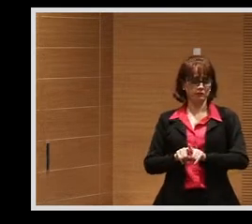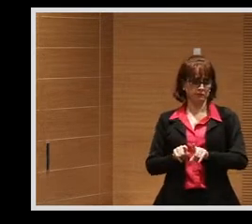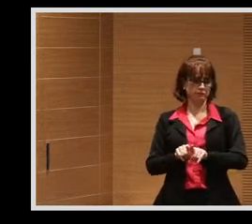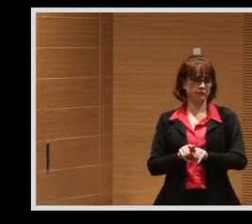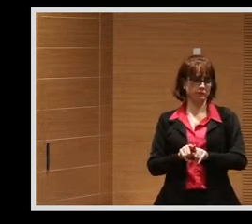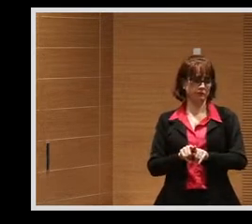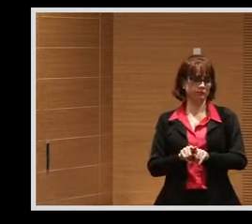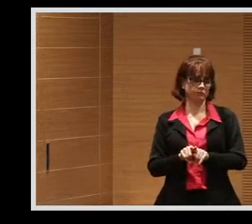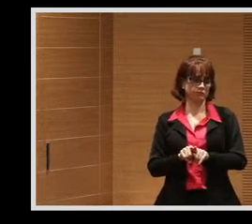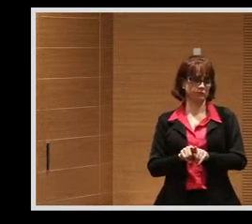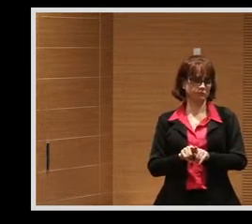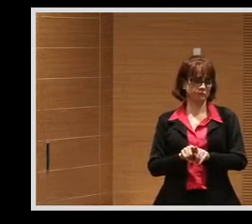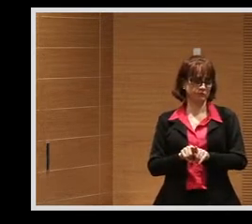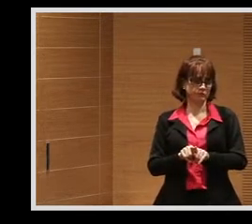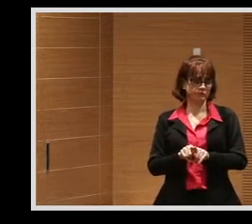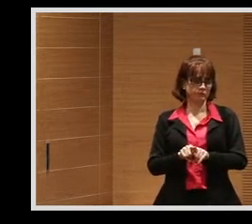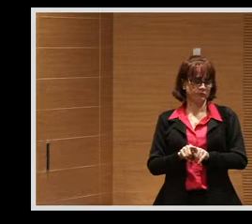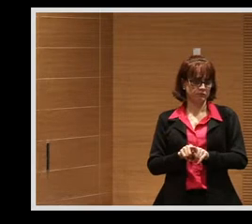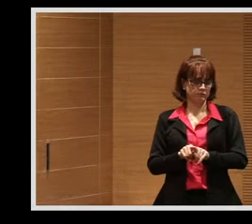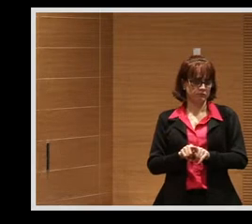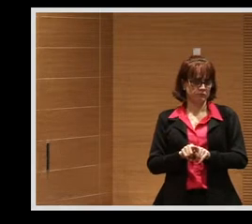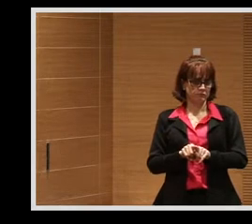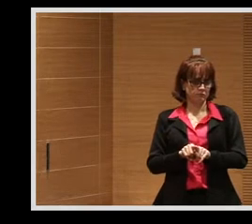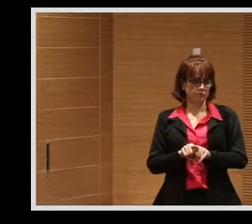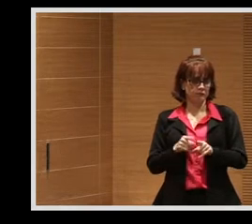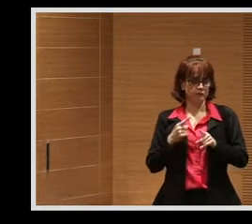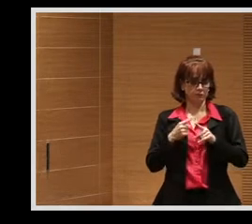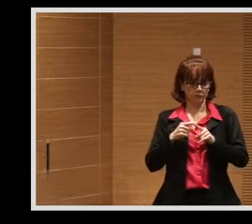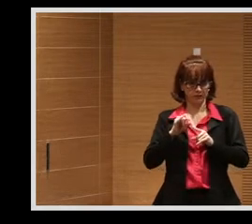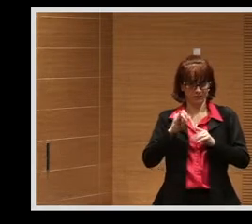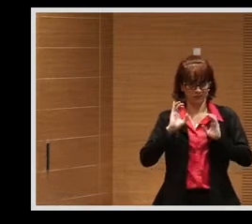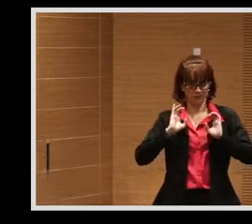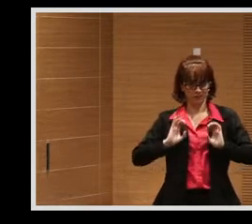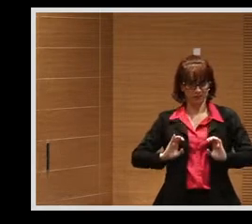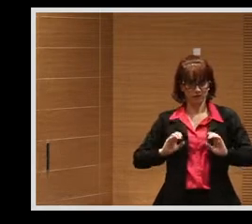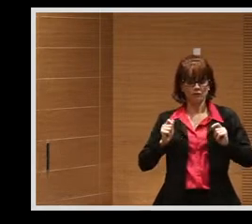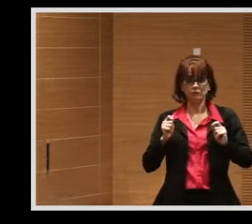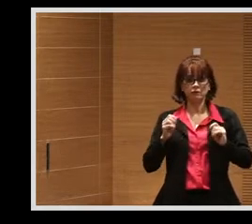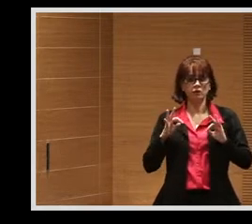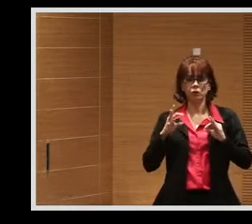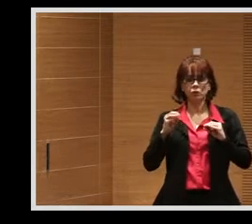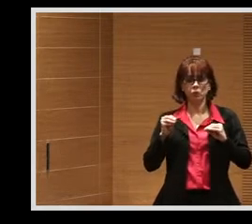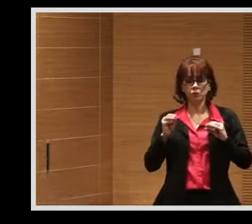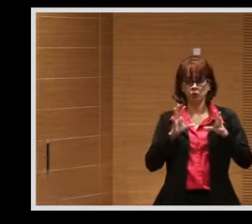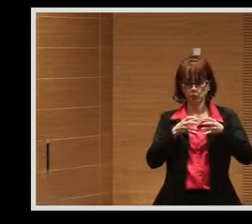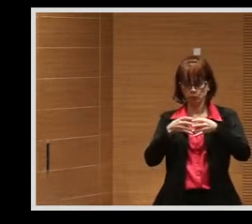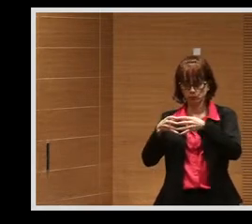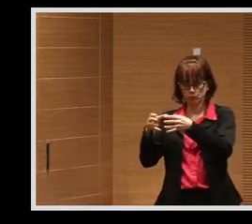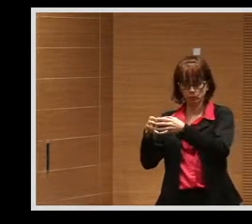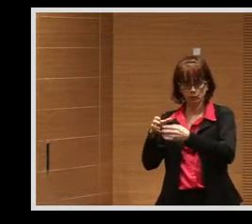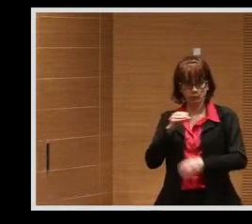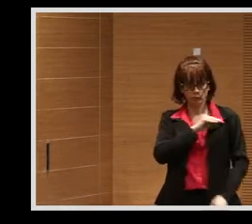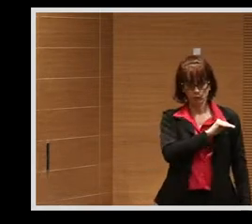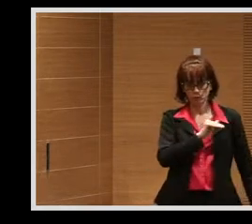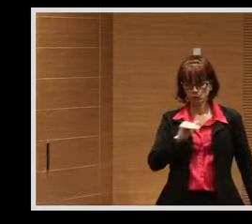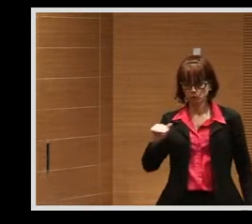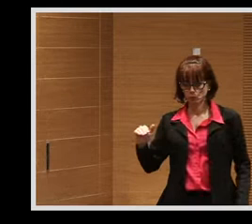no campo. Você falou, não, essa ética tem que ser transversal, tem que ser transversal à equipe isso. Né? E como é que a gente